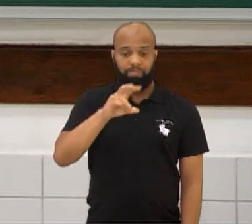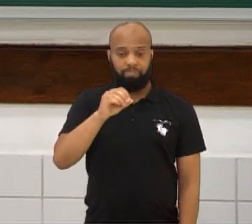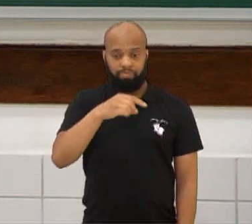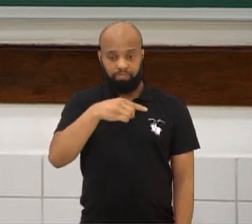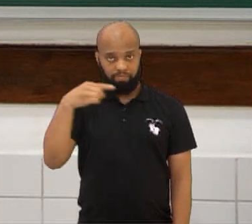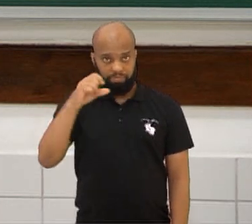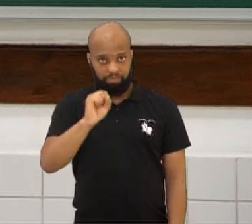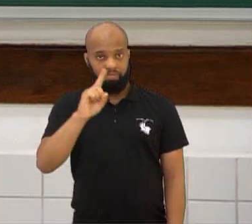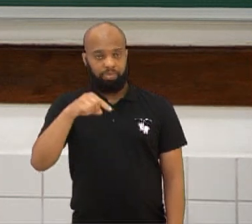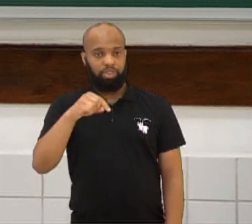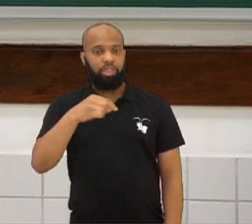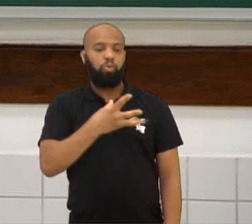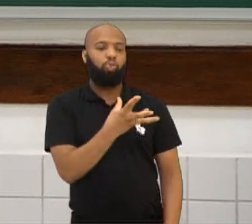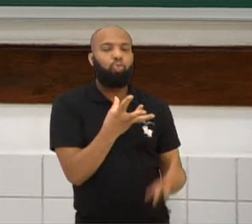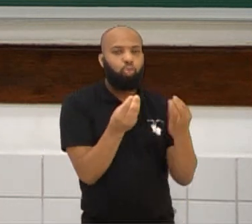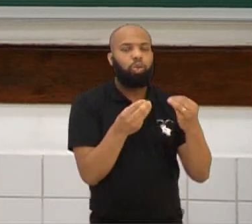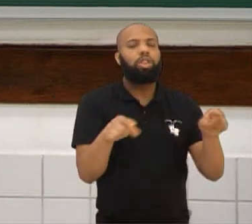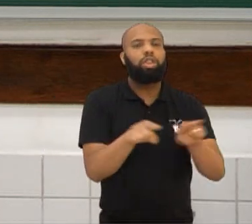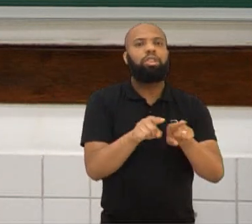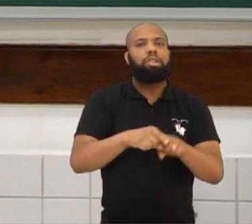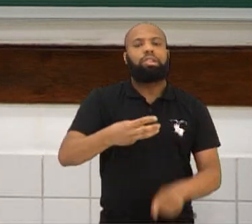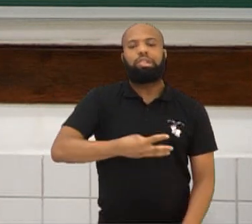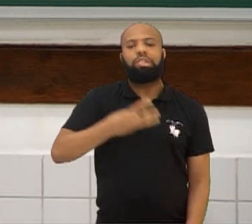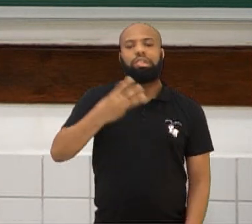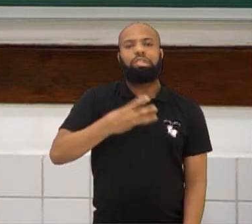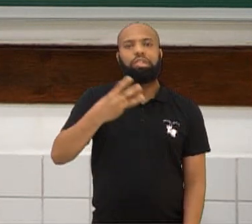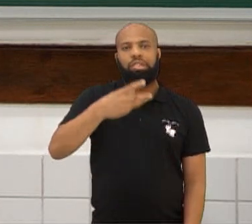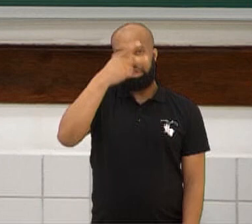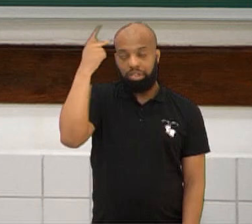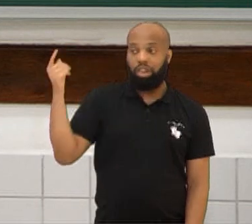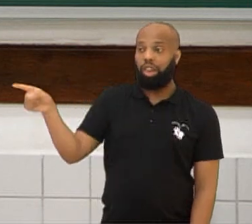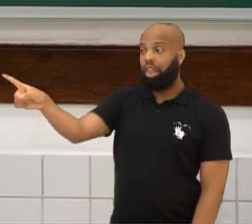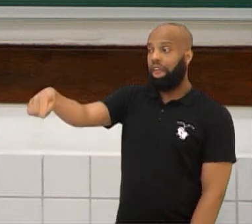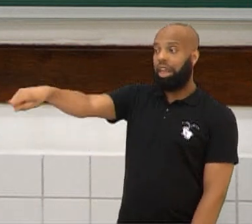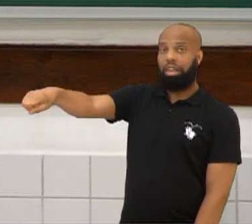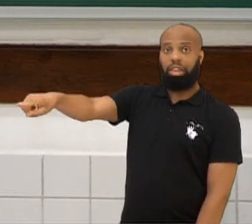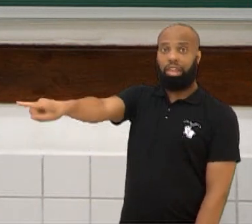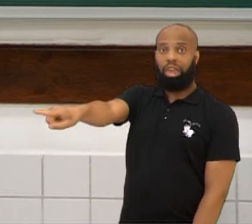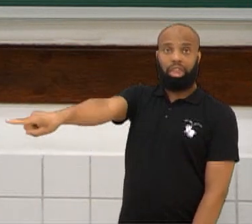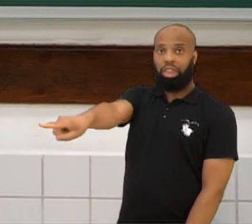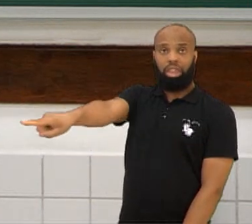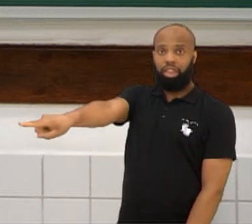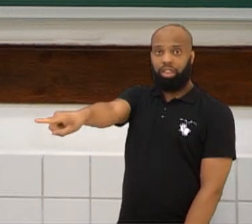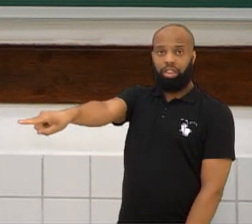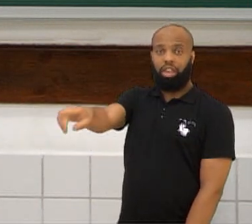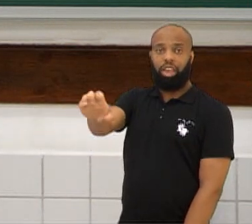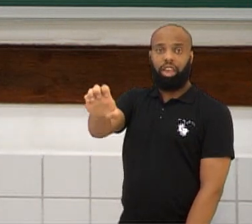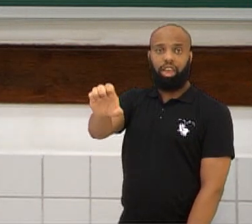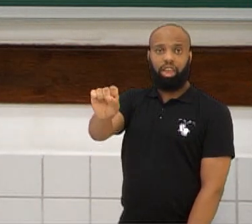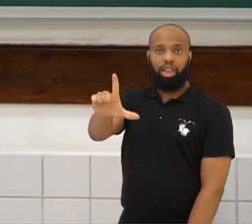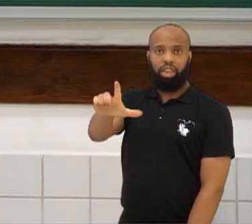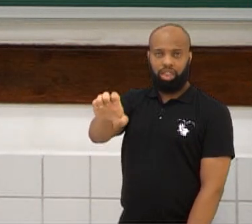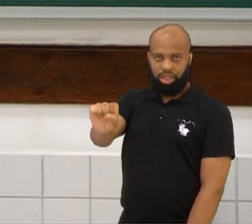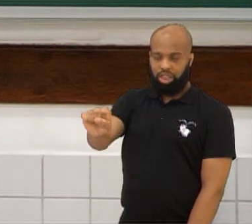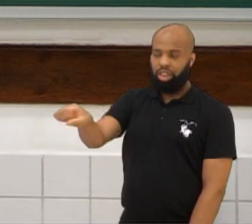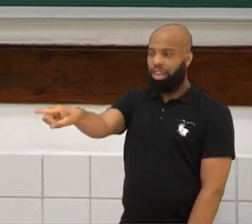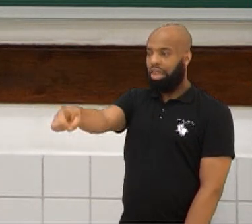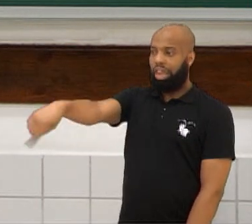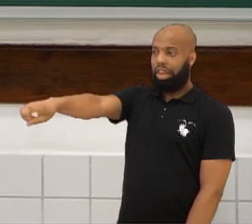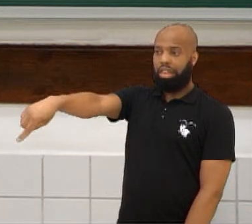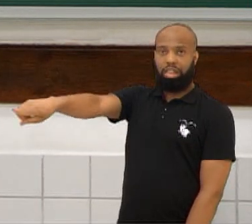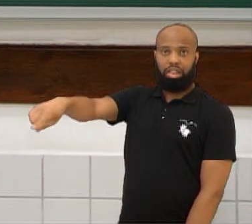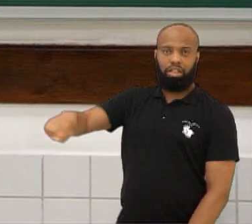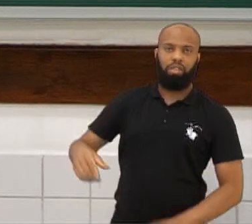de tu, e a terceira pessoa, que é eles e elas. Falar bem a verdade para você, o que a gente mais